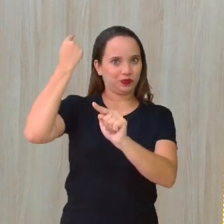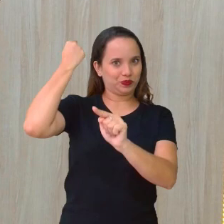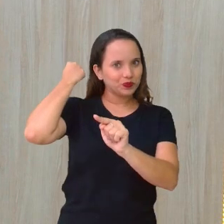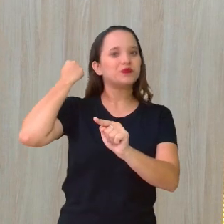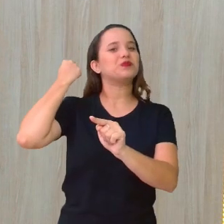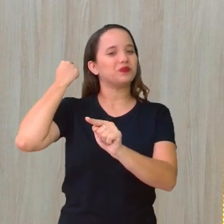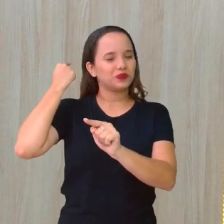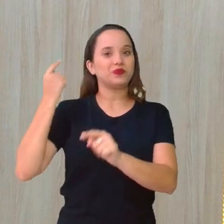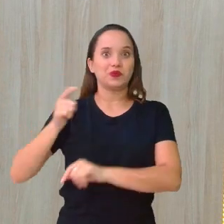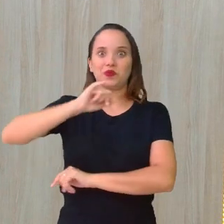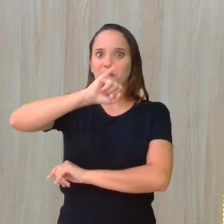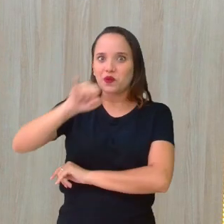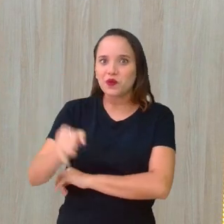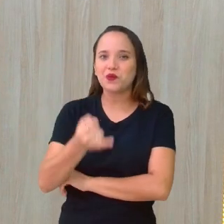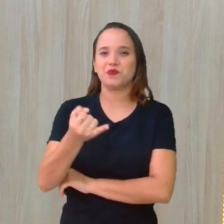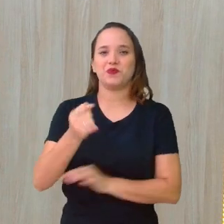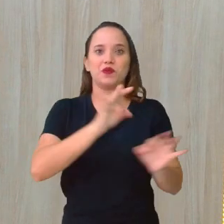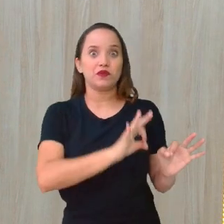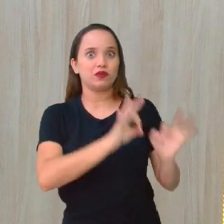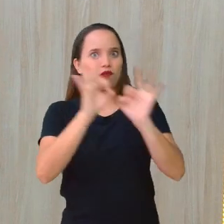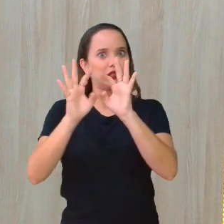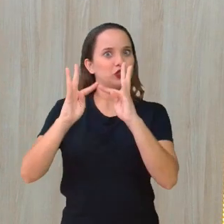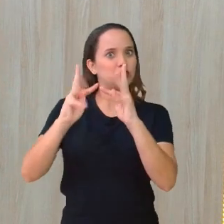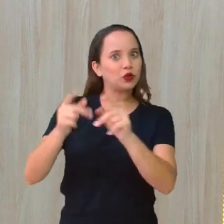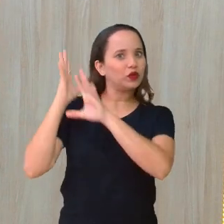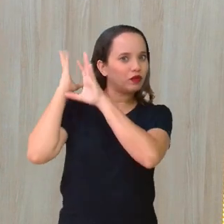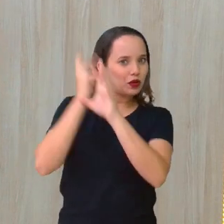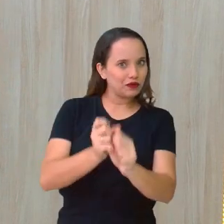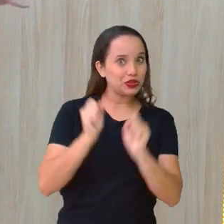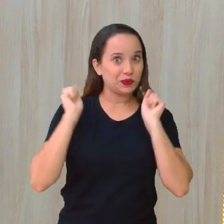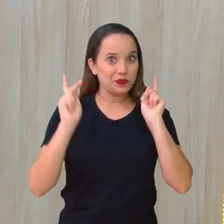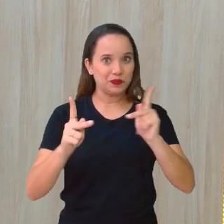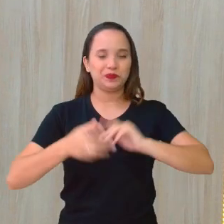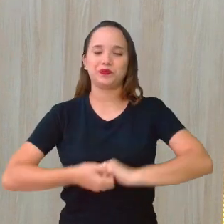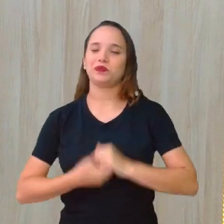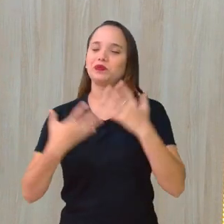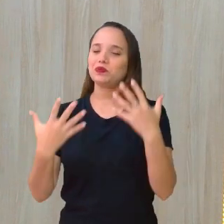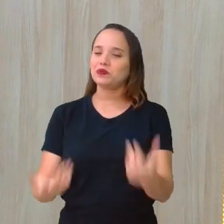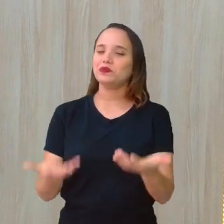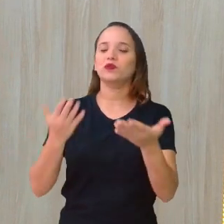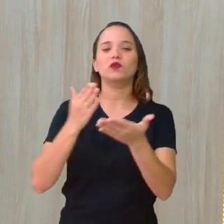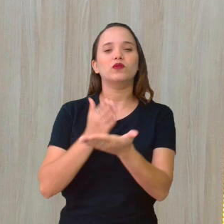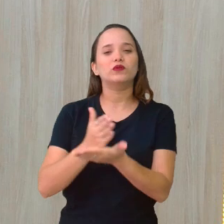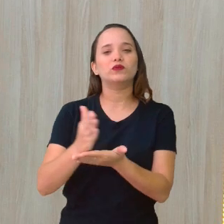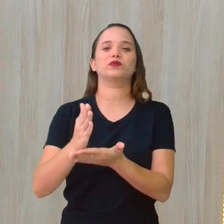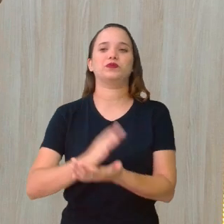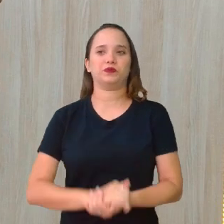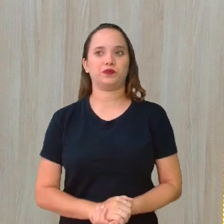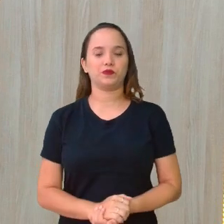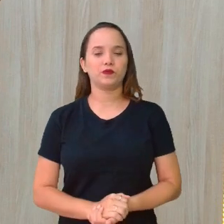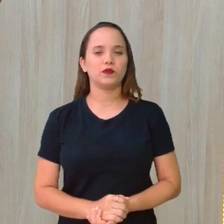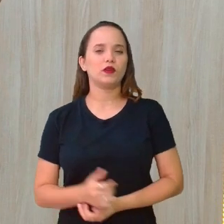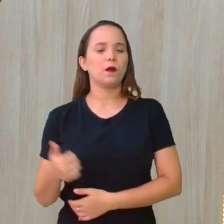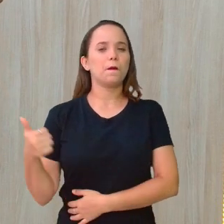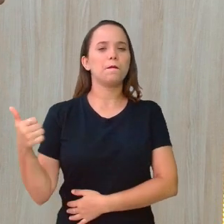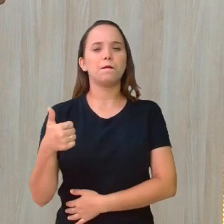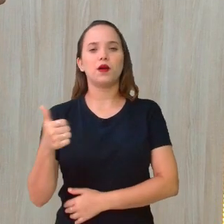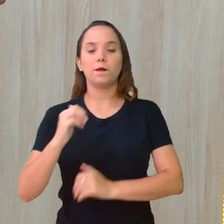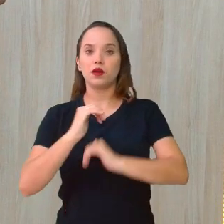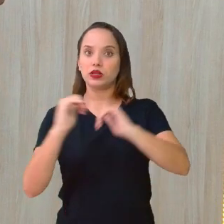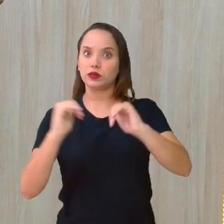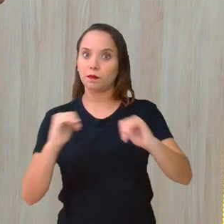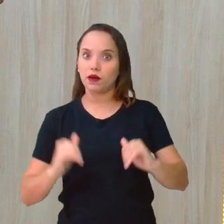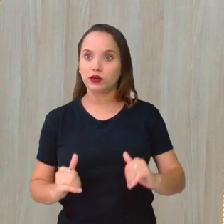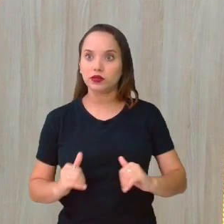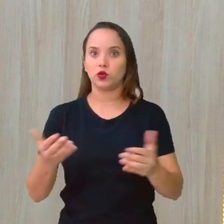certo? Aproveita, já vê tudo, já faz essa revisão toda, tá bom? Então, vamos seguindo aqui. Nossa primeira separação